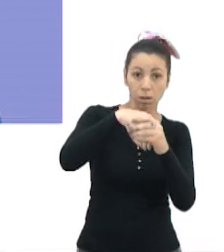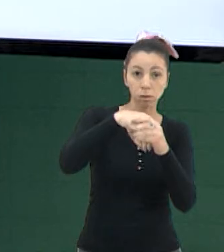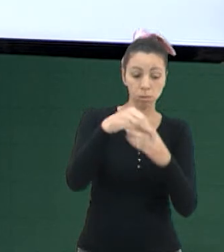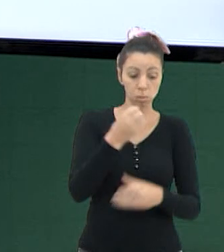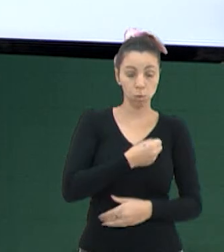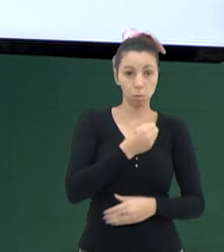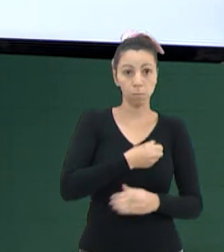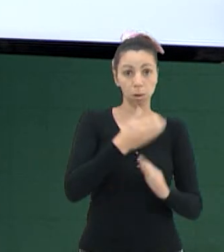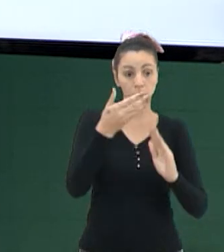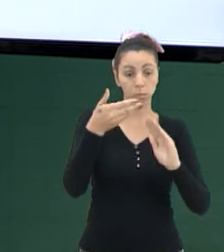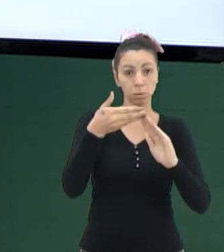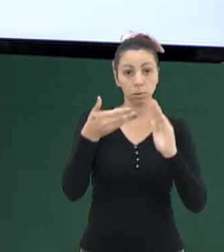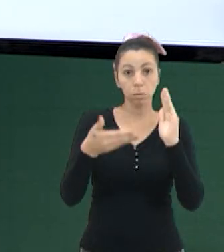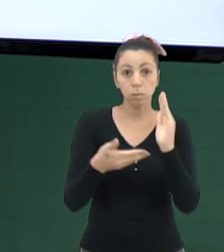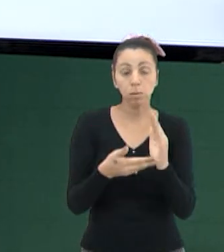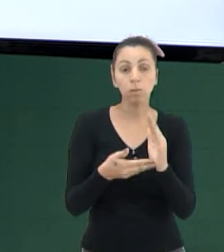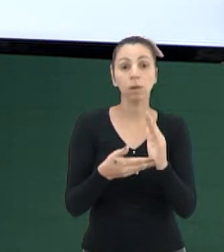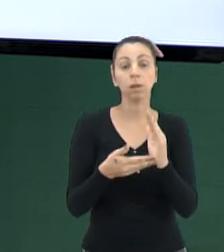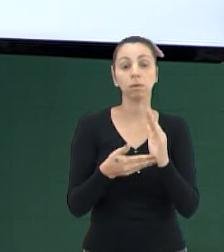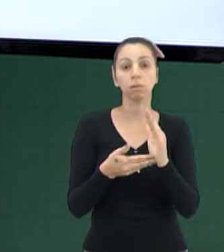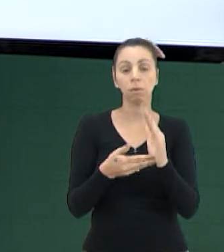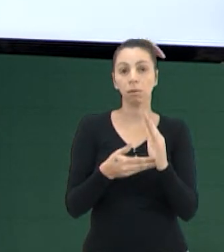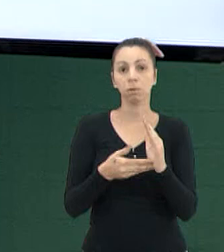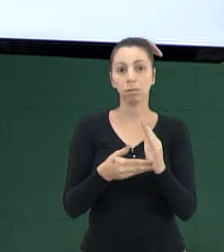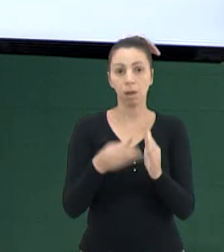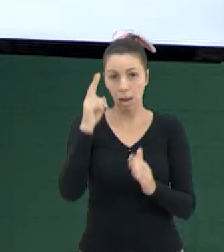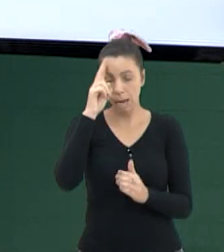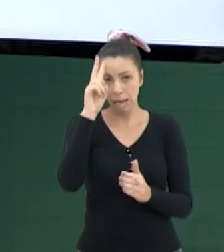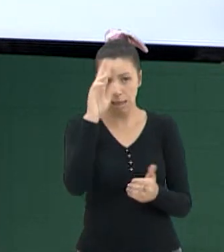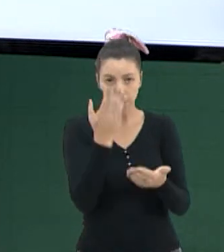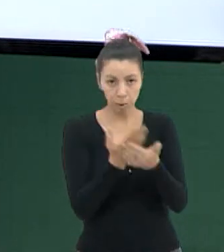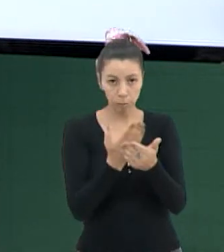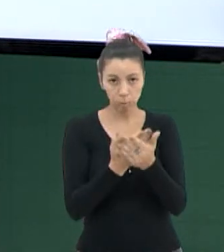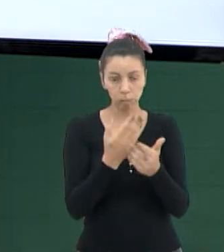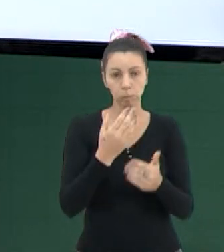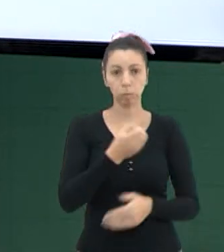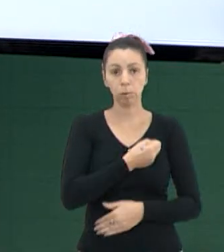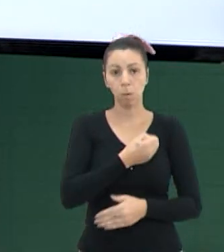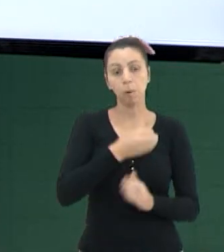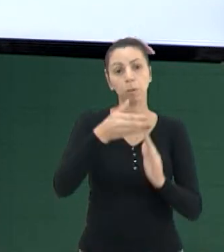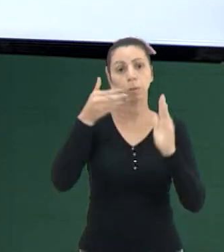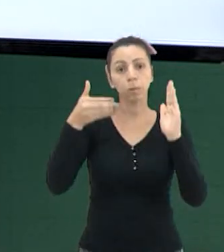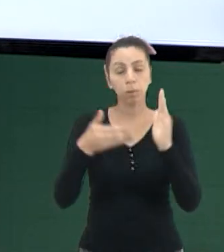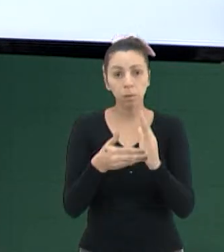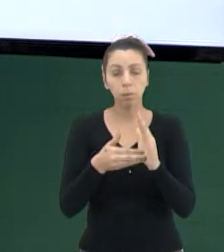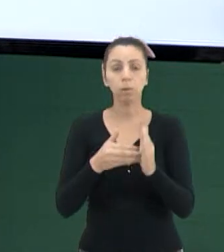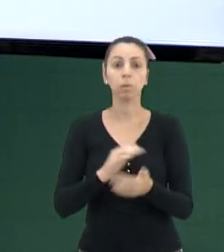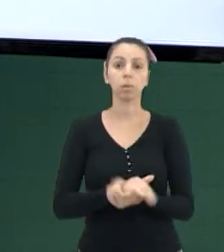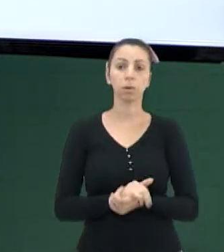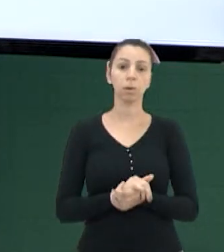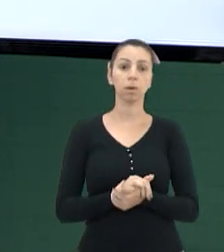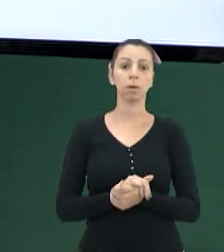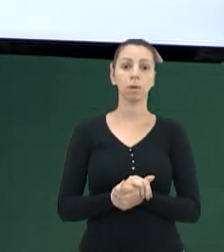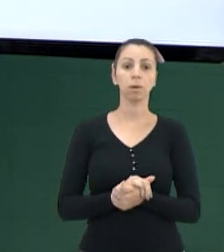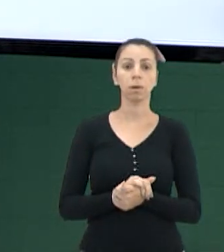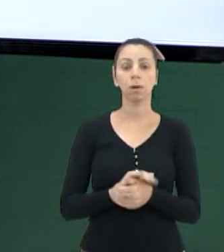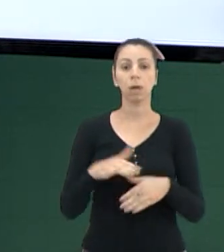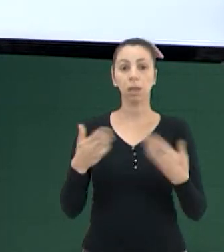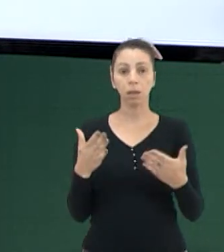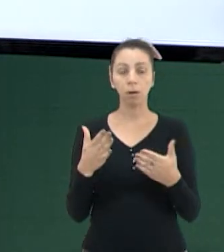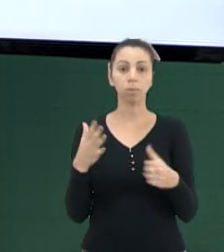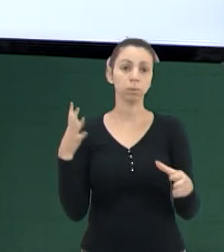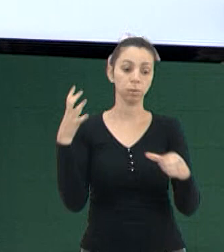números inteiros? Foram uma das primeiras aulas que nós trabalhamos. Então, se eu pegar e adicionar a um